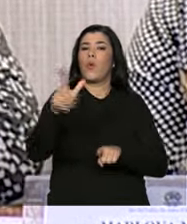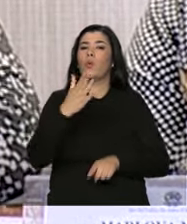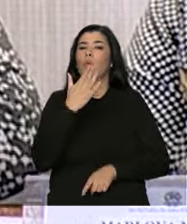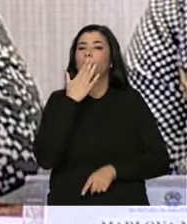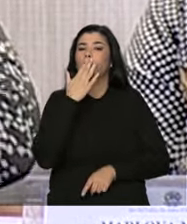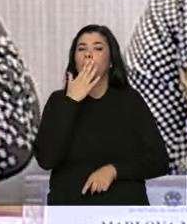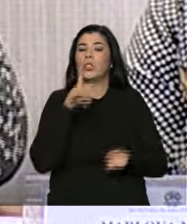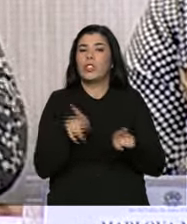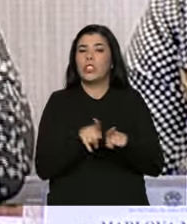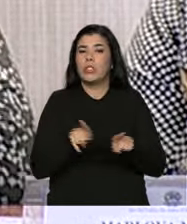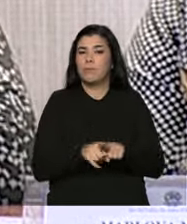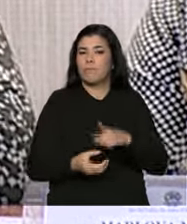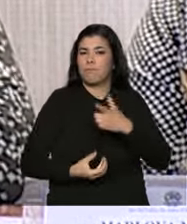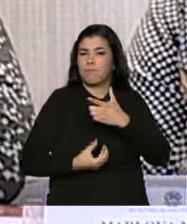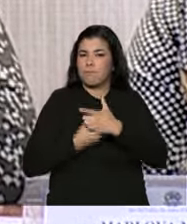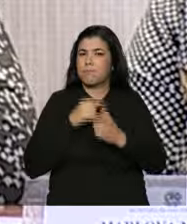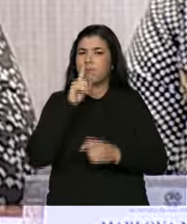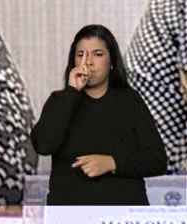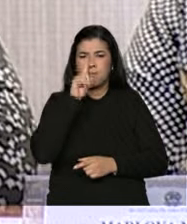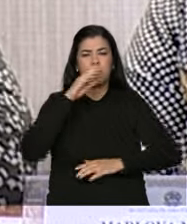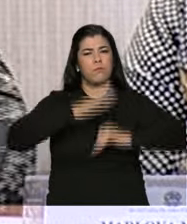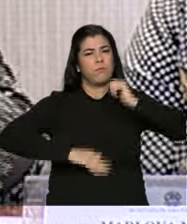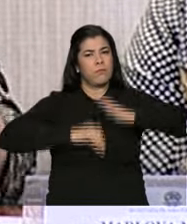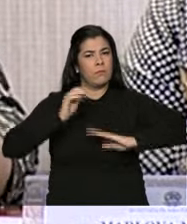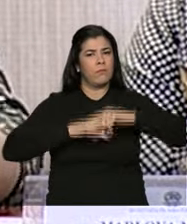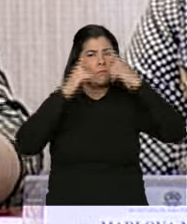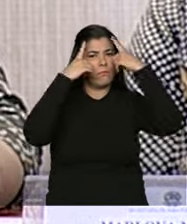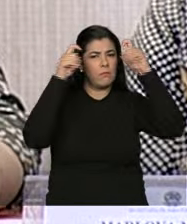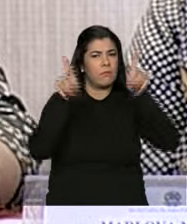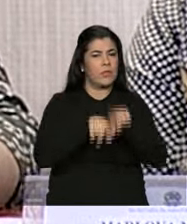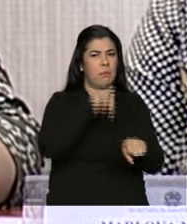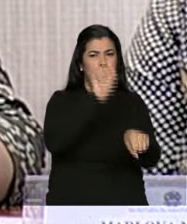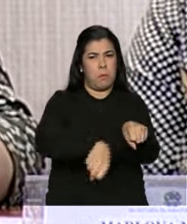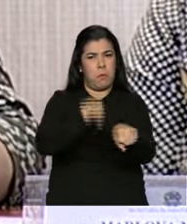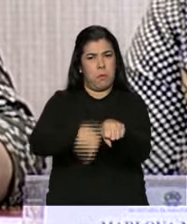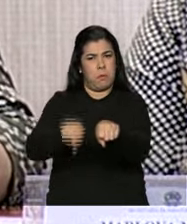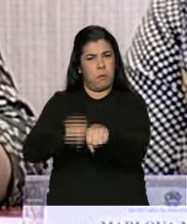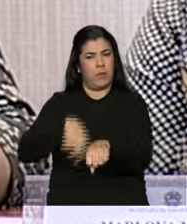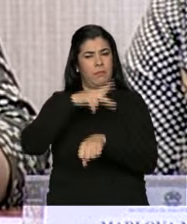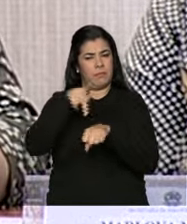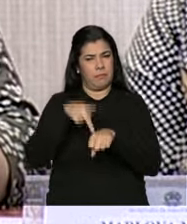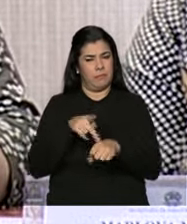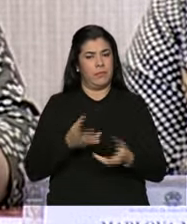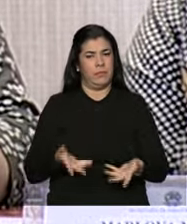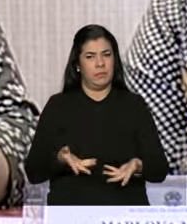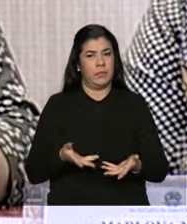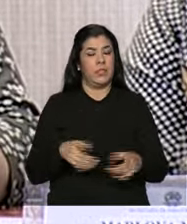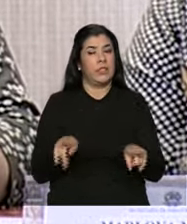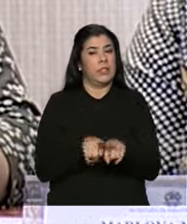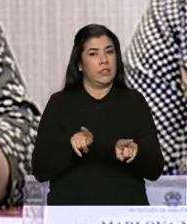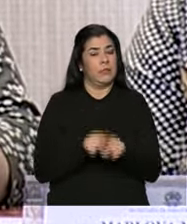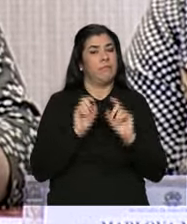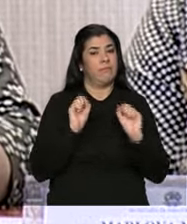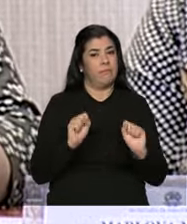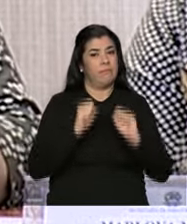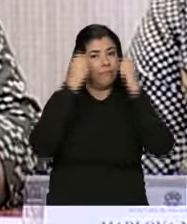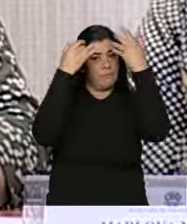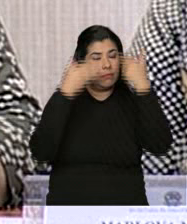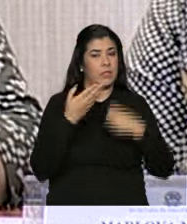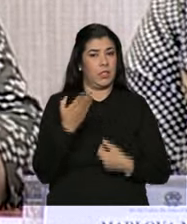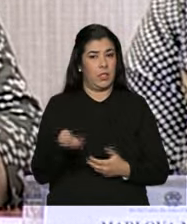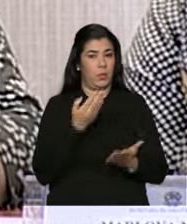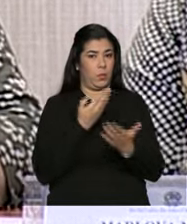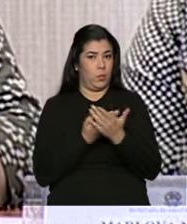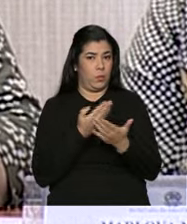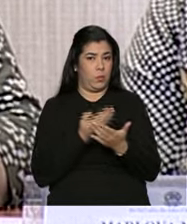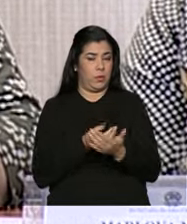são utilizadas também para cometer violências e assassinatos em nosso em nosso país. e também dizer que esse